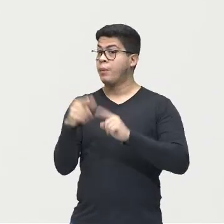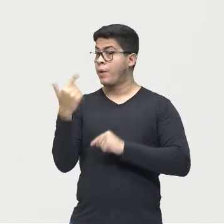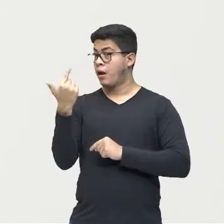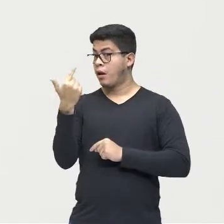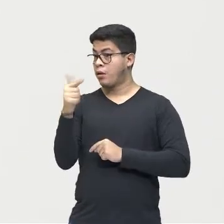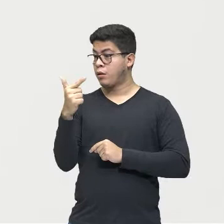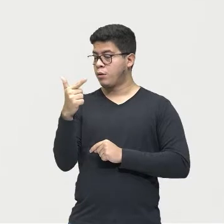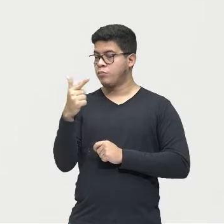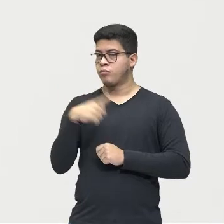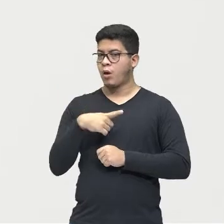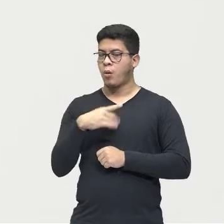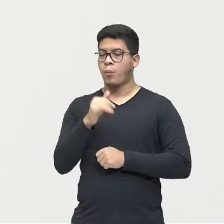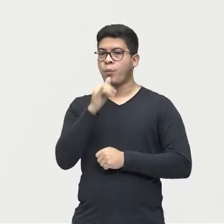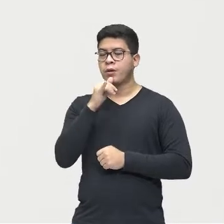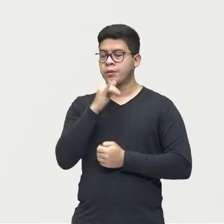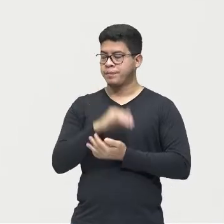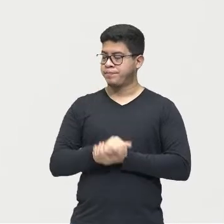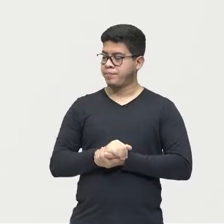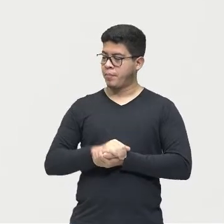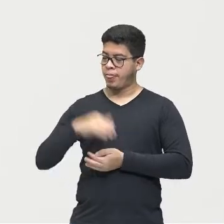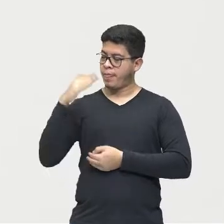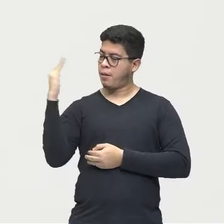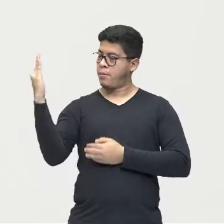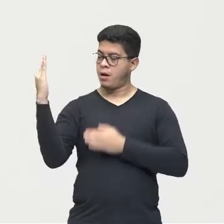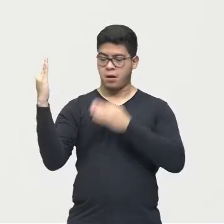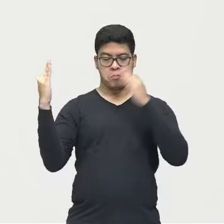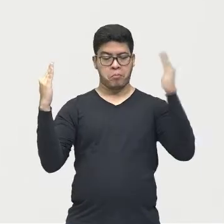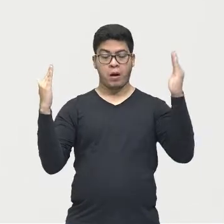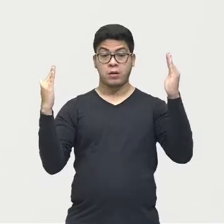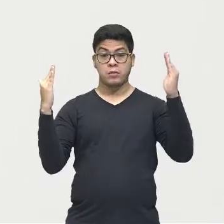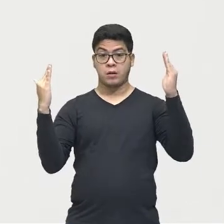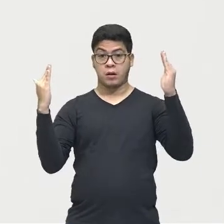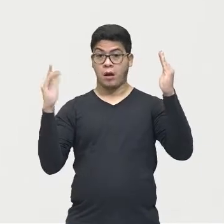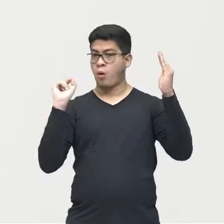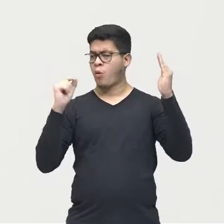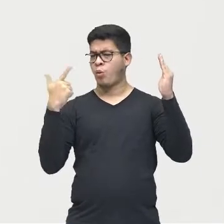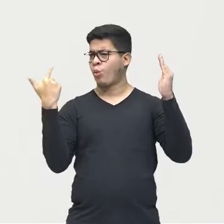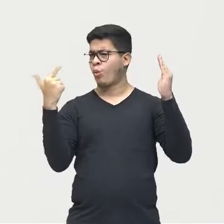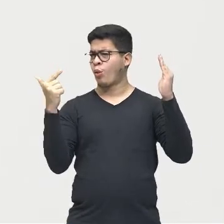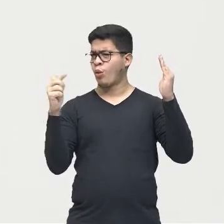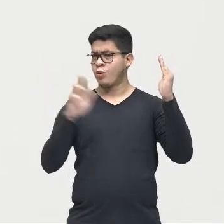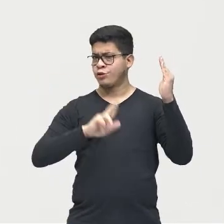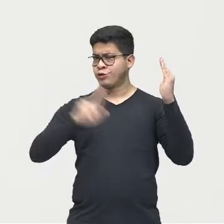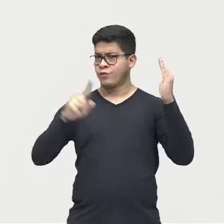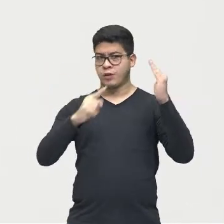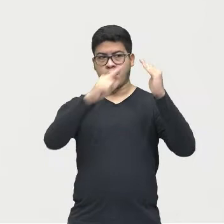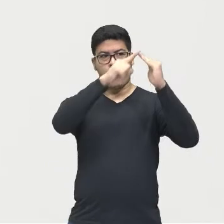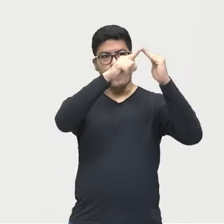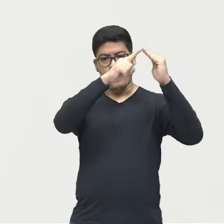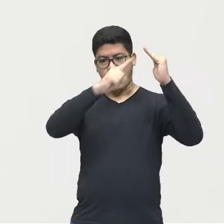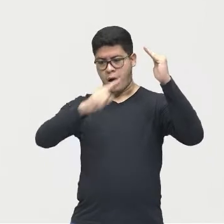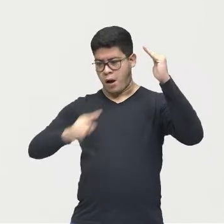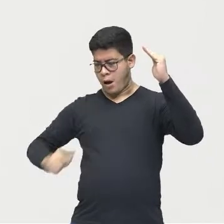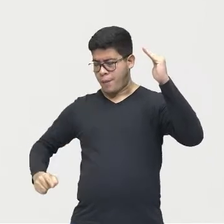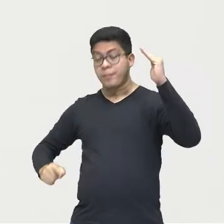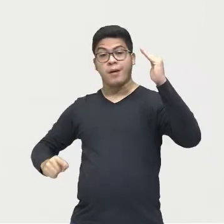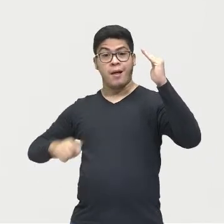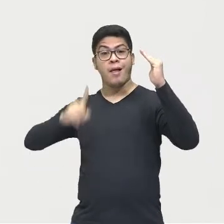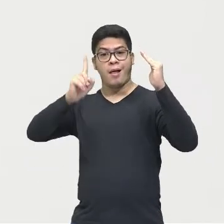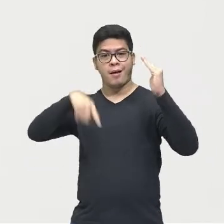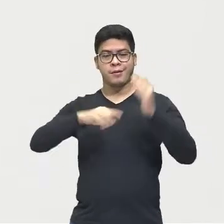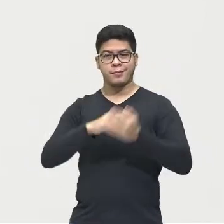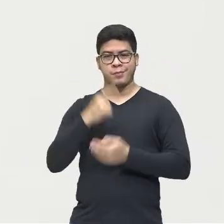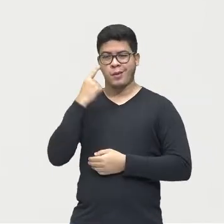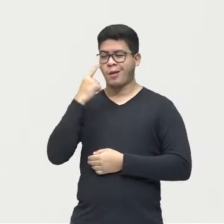lados. Então, são esses segmentos aqui, que saem de um vértice ao outro não consecutivo. Então, temos aqui a diagonal